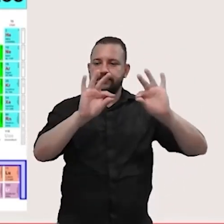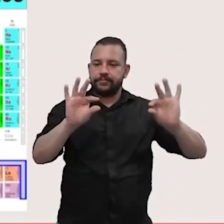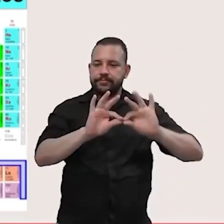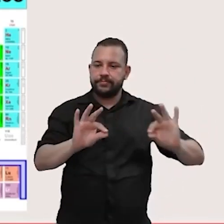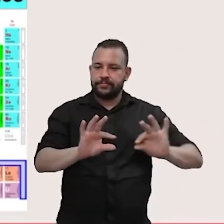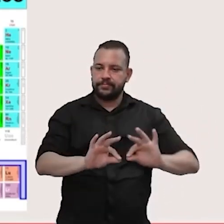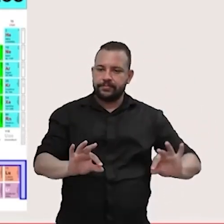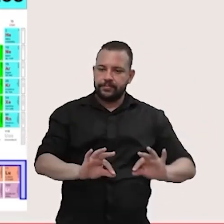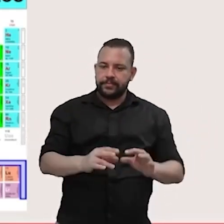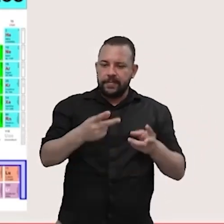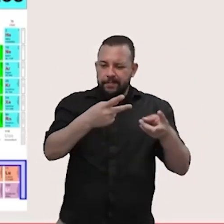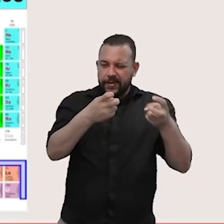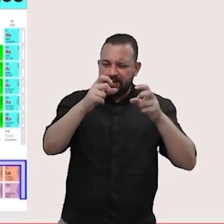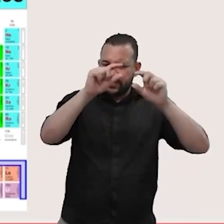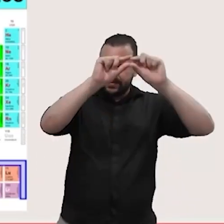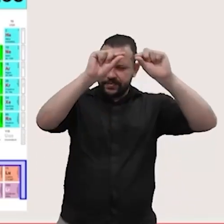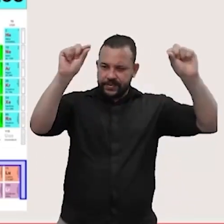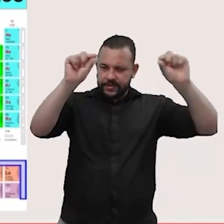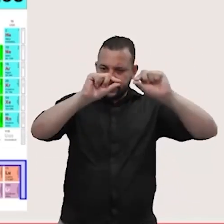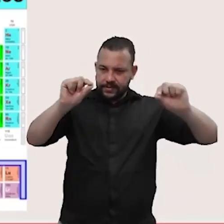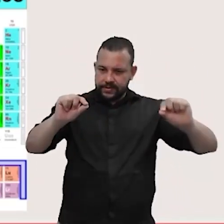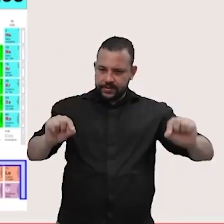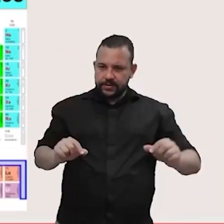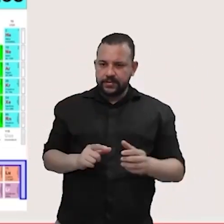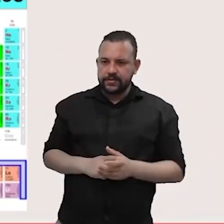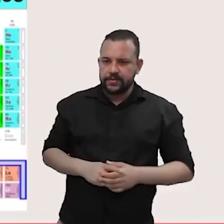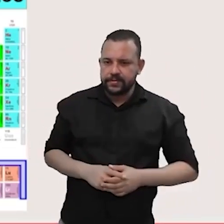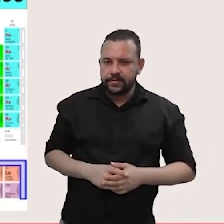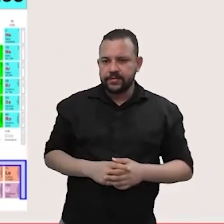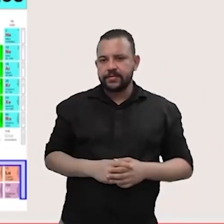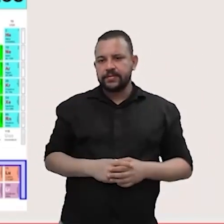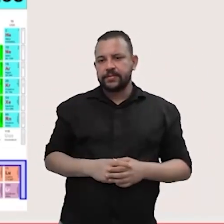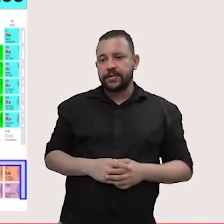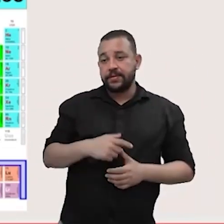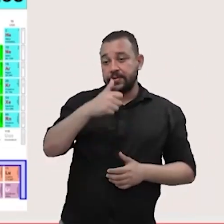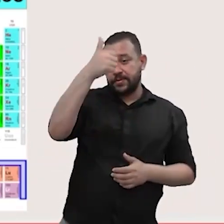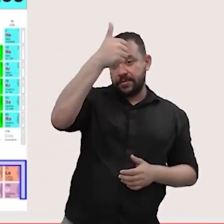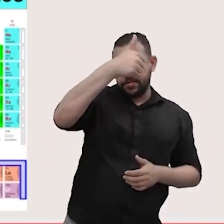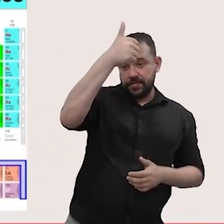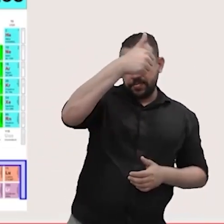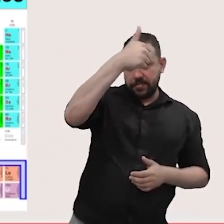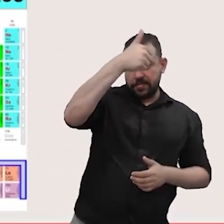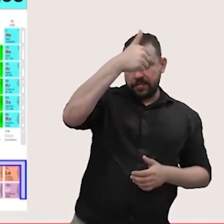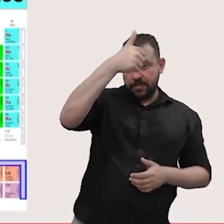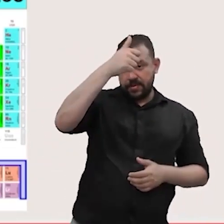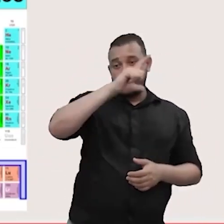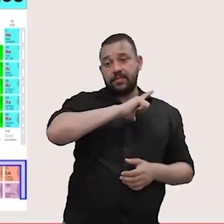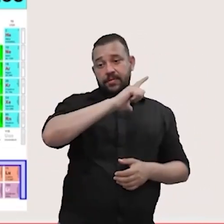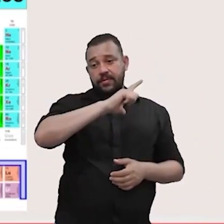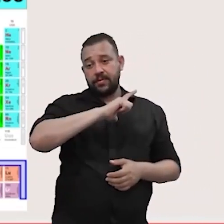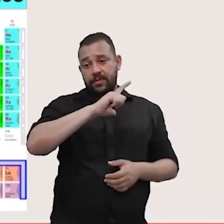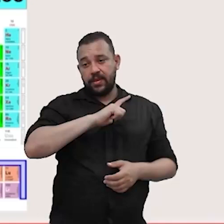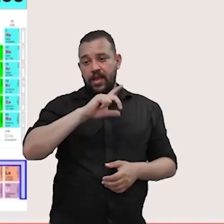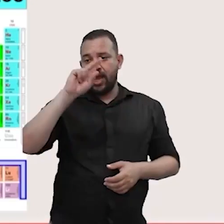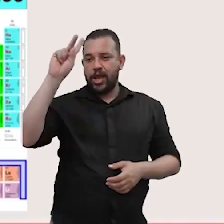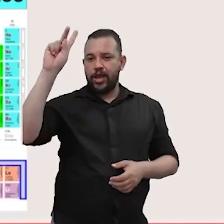você, olhando para essa tabela periódica, observe que no primeiro período nós temos o hidrogênio e